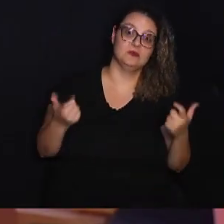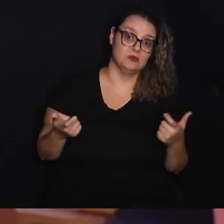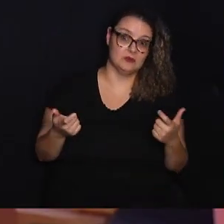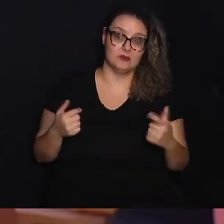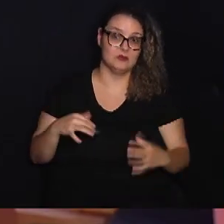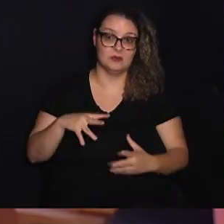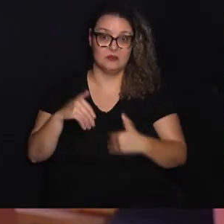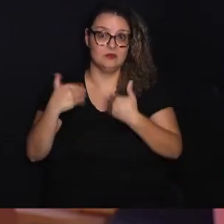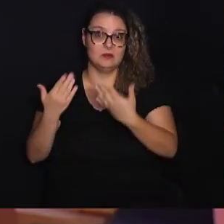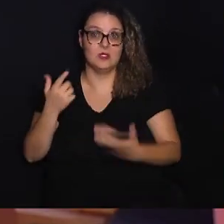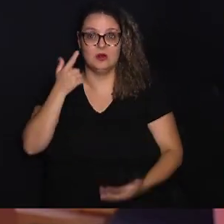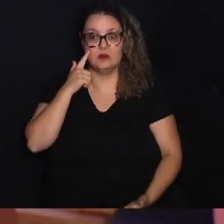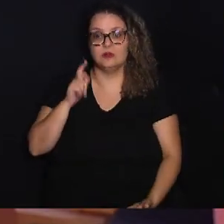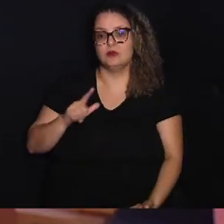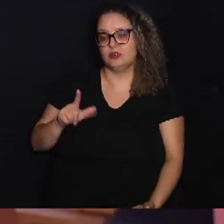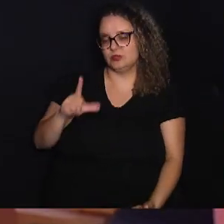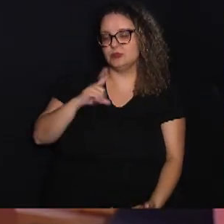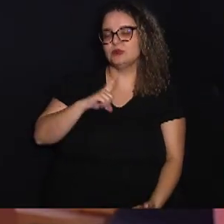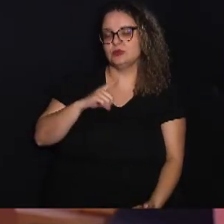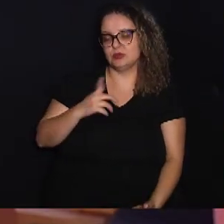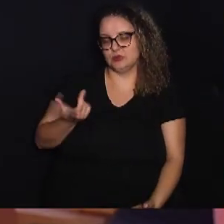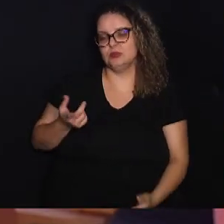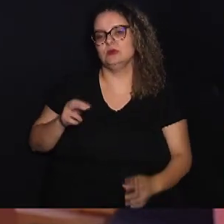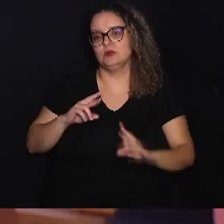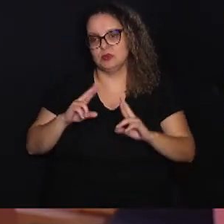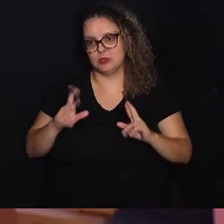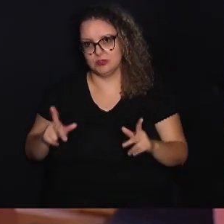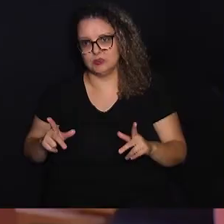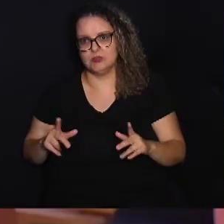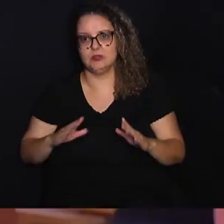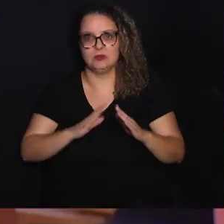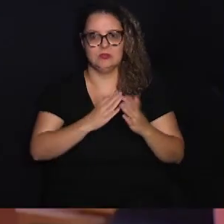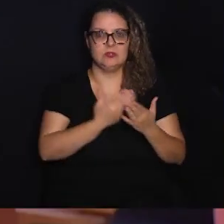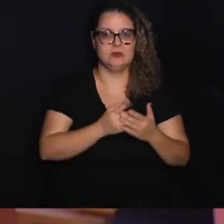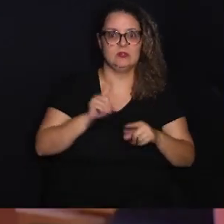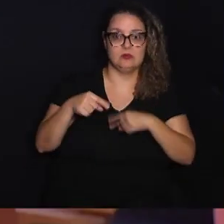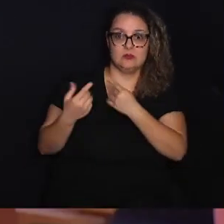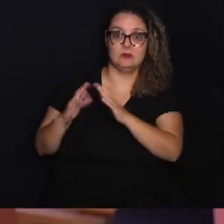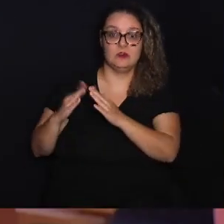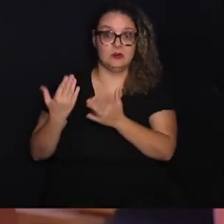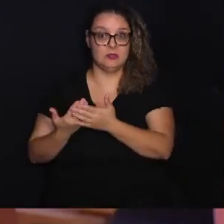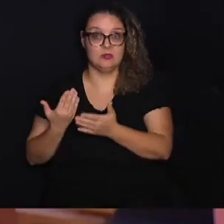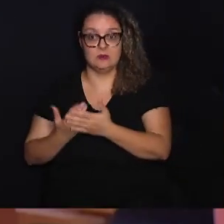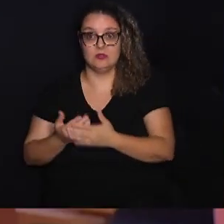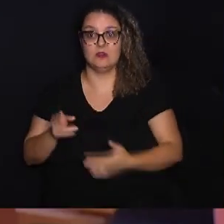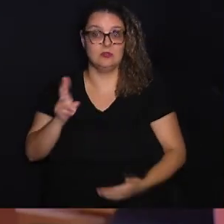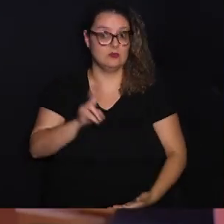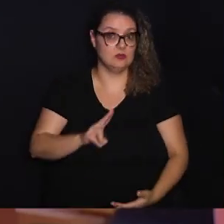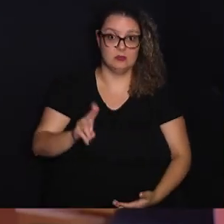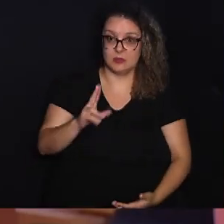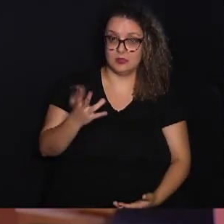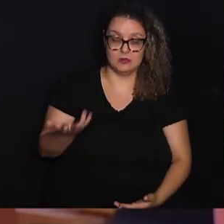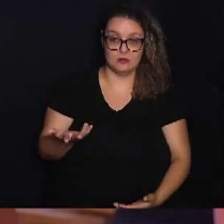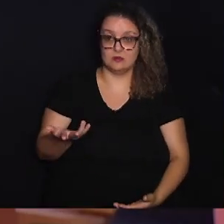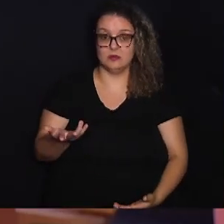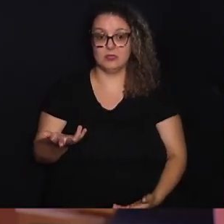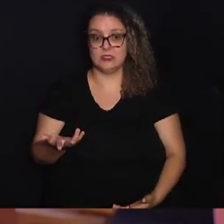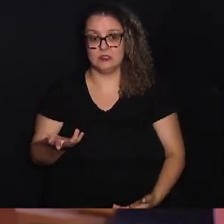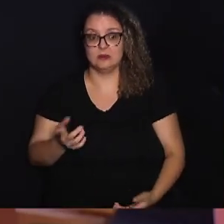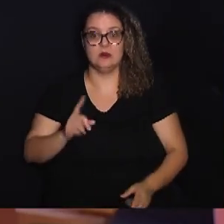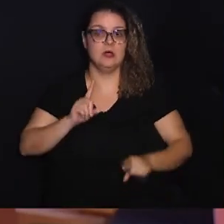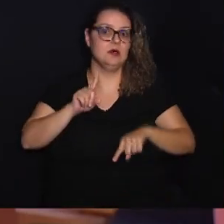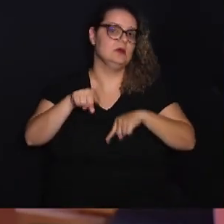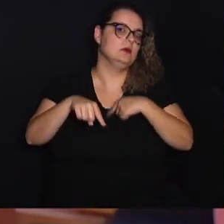lá fora. Claro que tem uma diferença, muitos saem daqui da escola e vão para outras escolas, mesmo as universidades, é